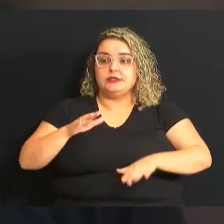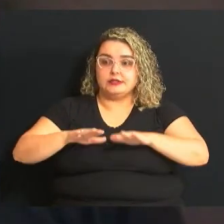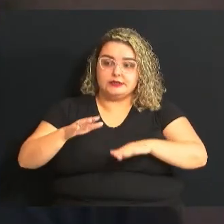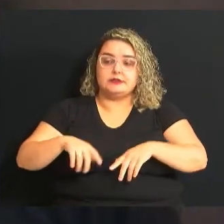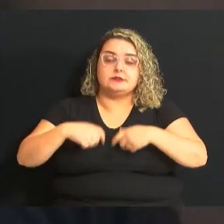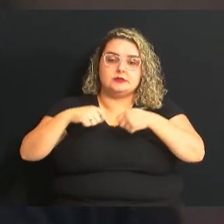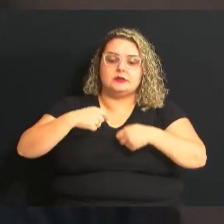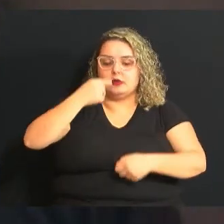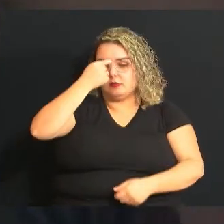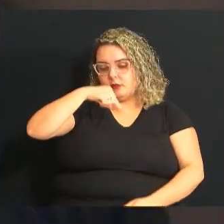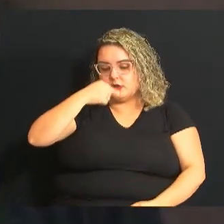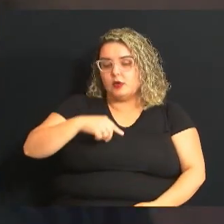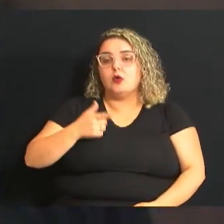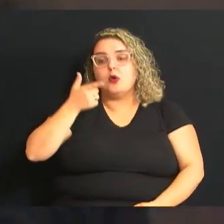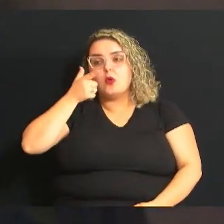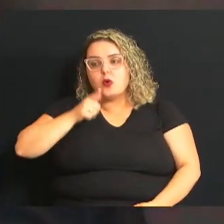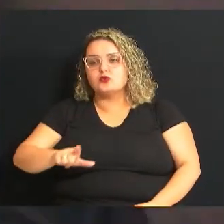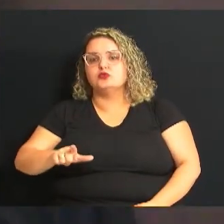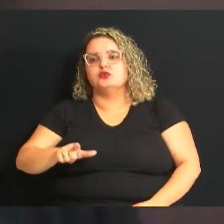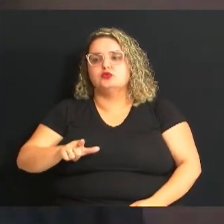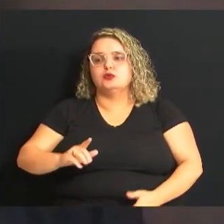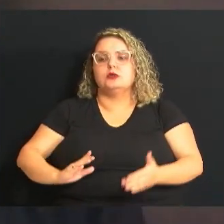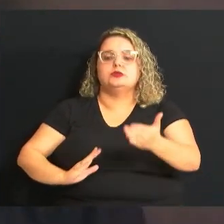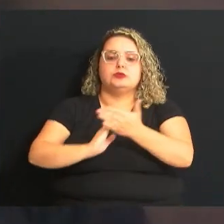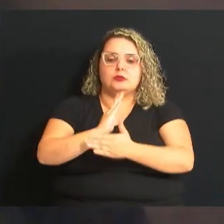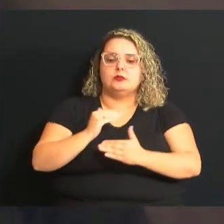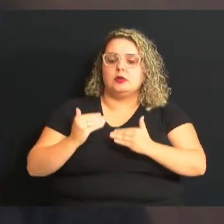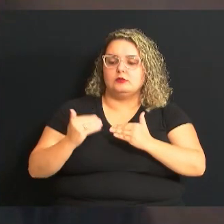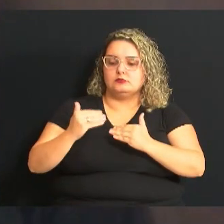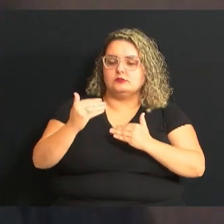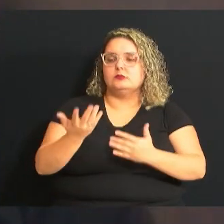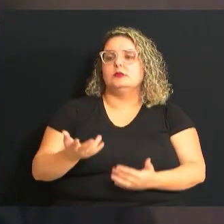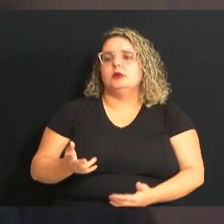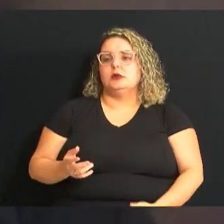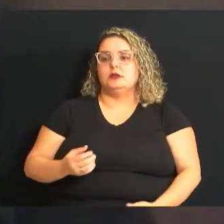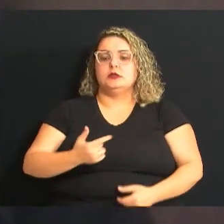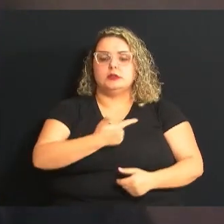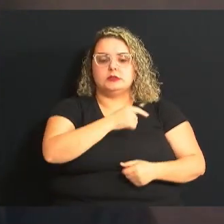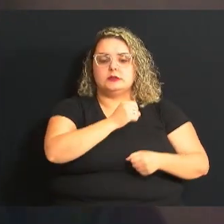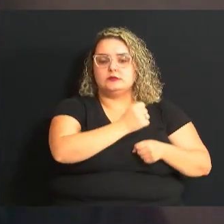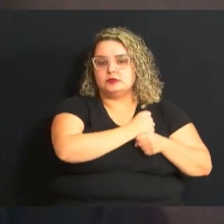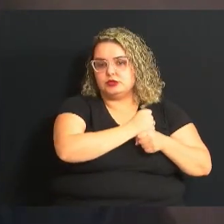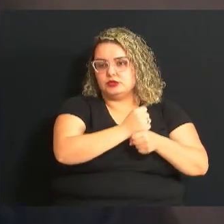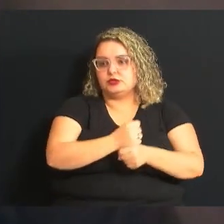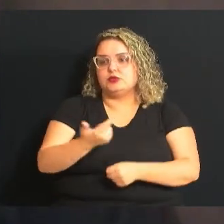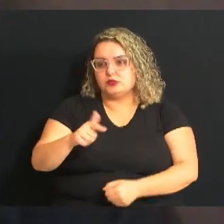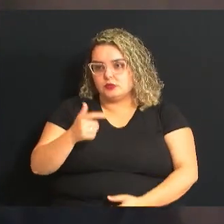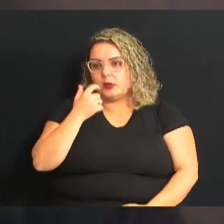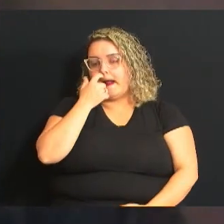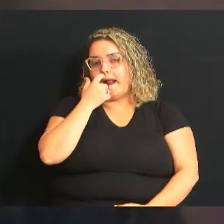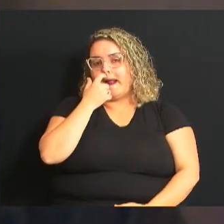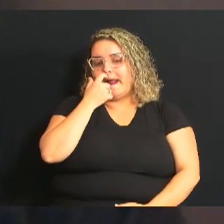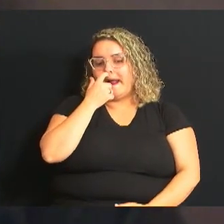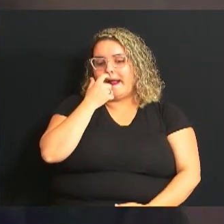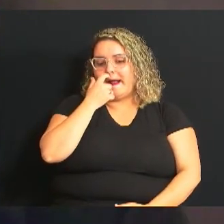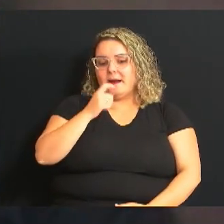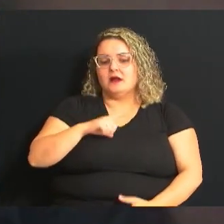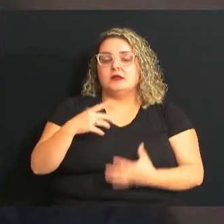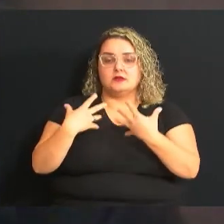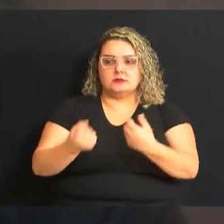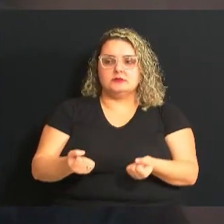no quadro de Olho na Educação, a gente está aprendendo que não. O Harley está falando aqui como professor